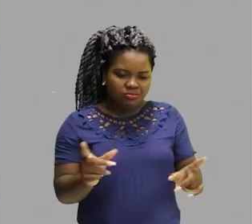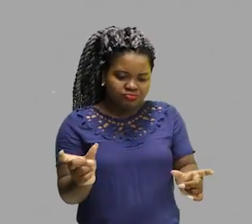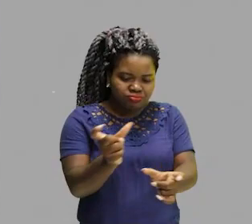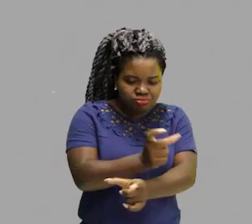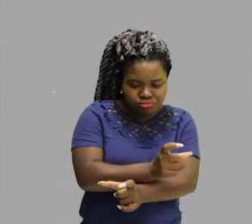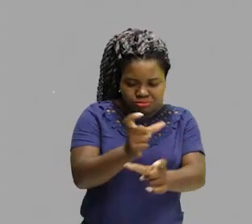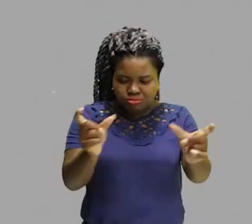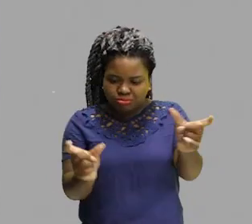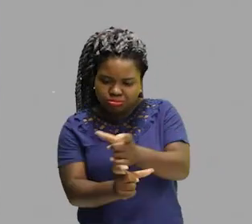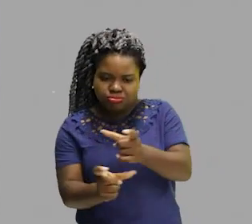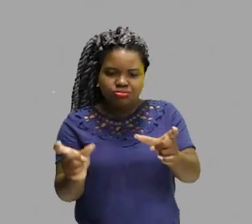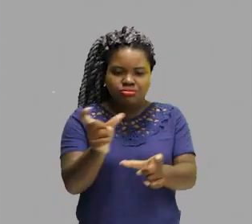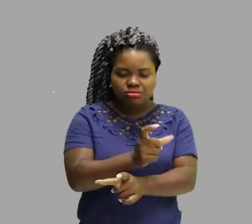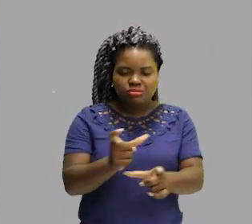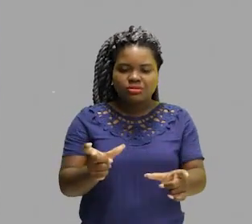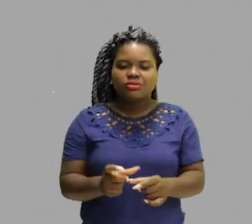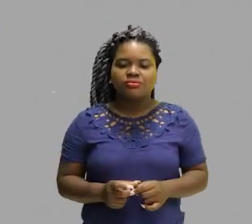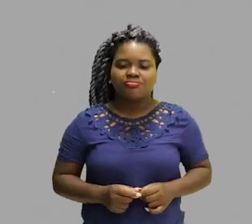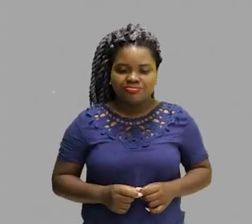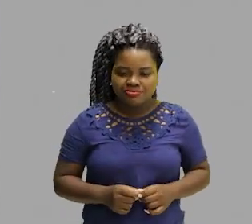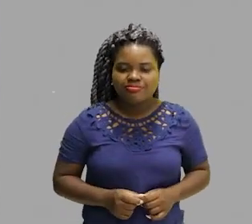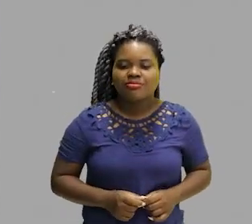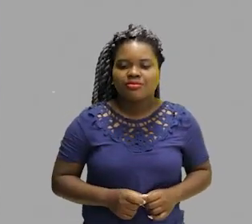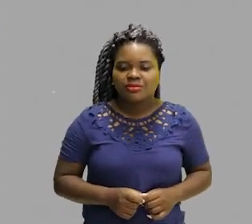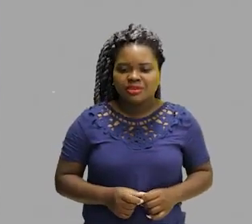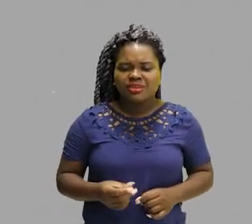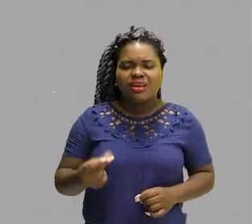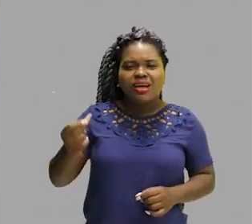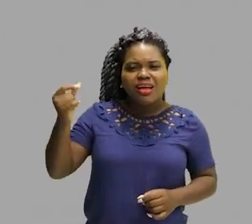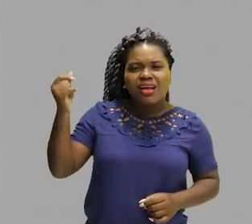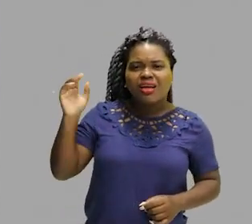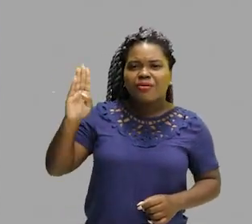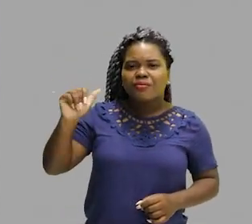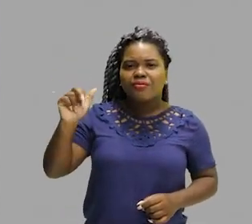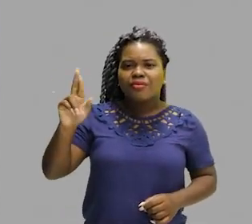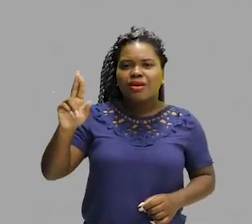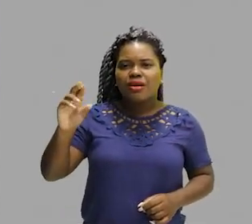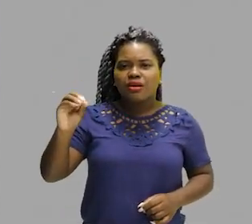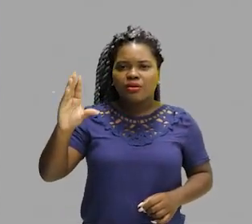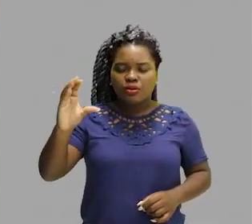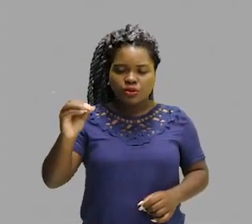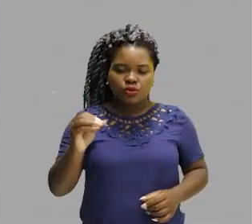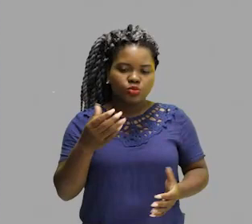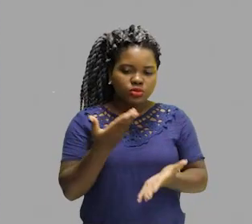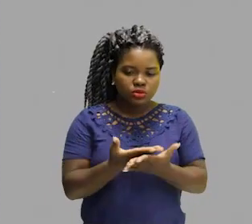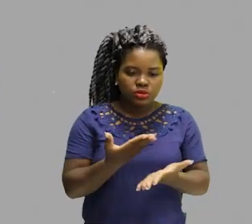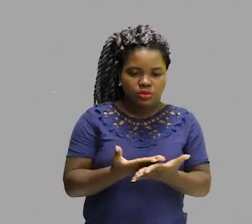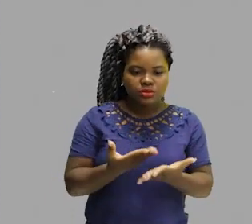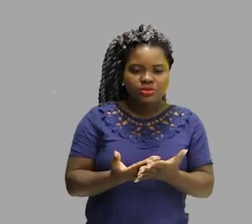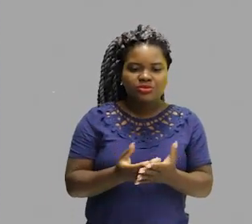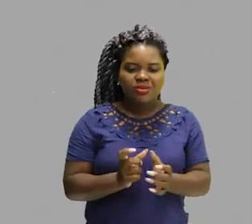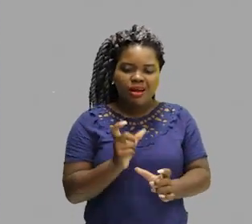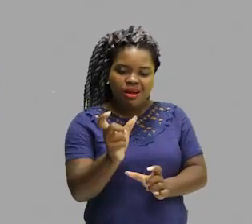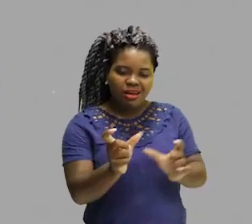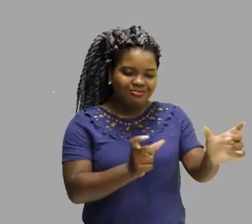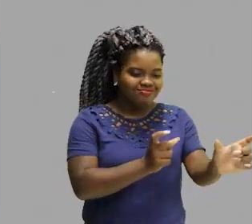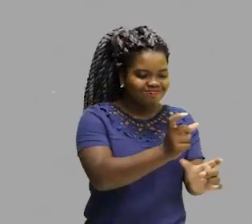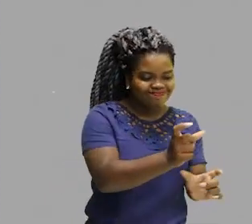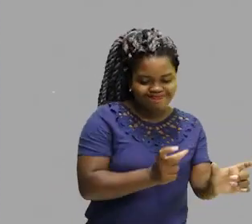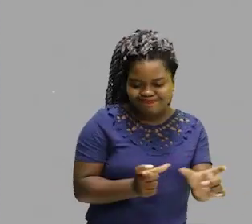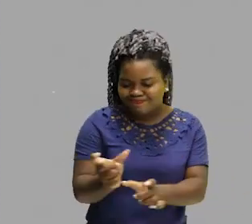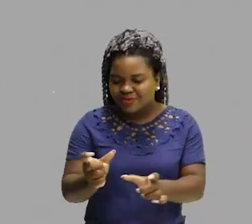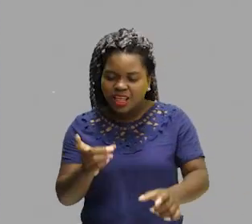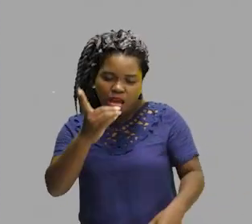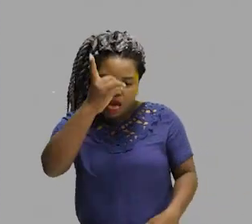chamado também de cultismo. Lá no barroco, que a gente vai estudar lá na frente, se estuda muito jogo de palavras,